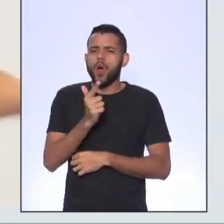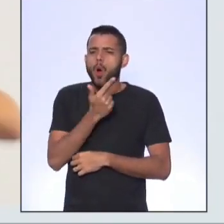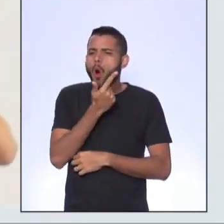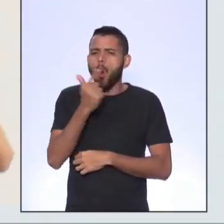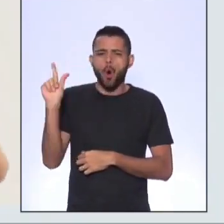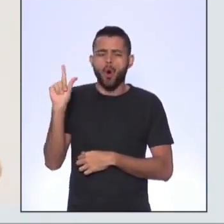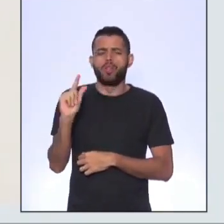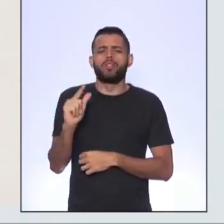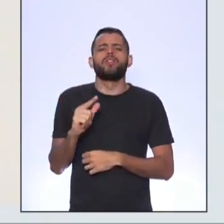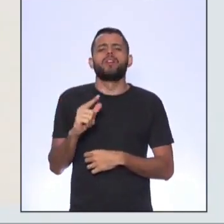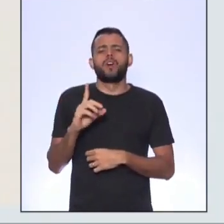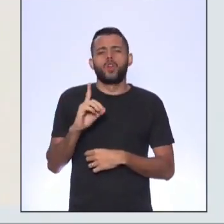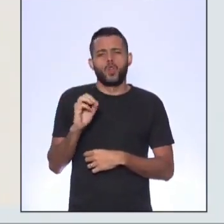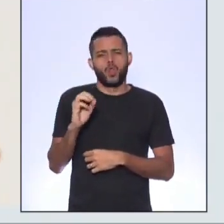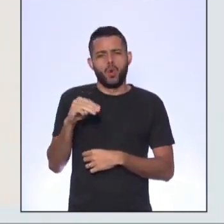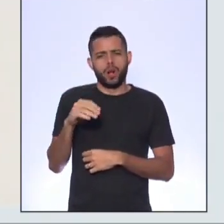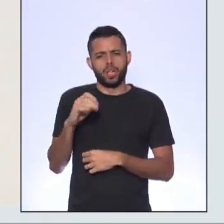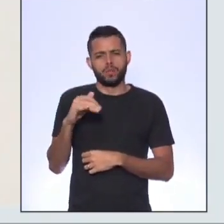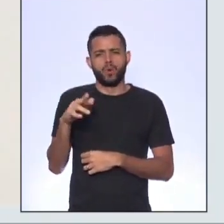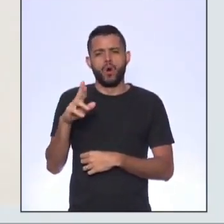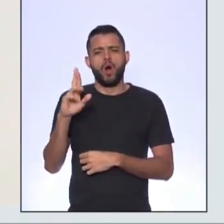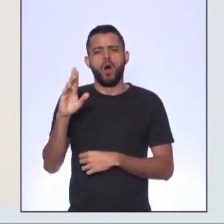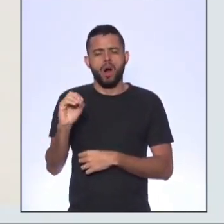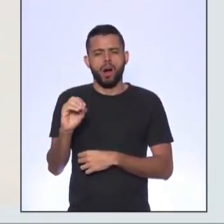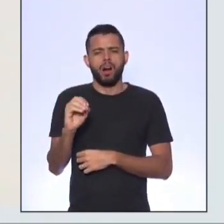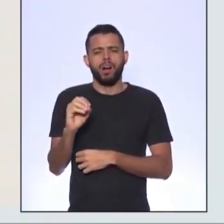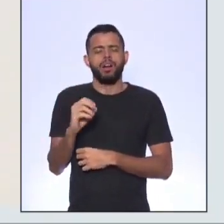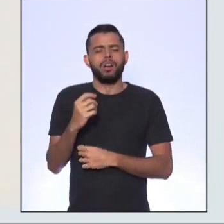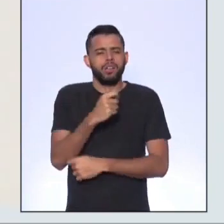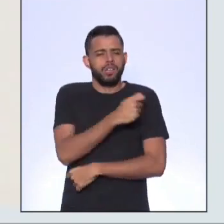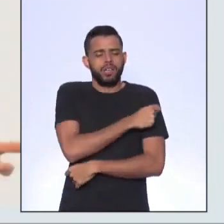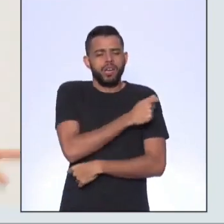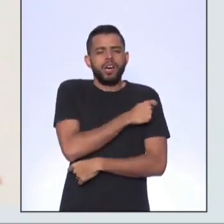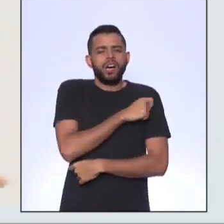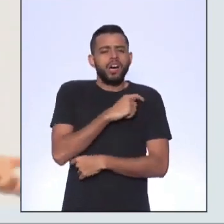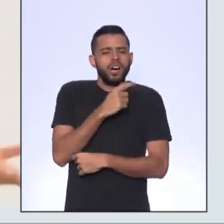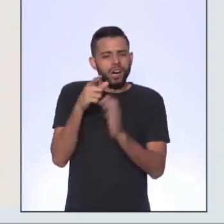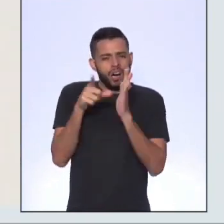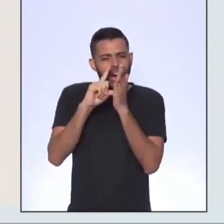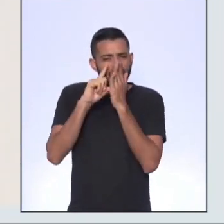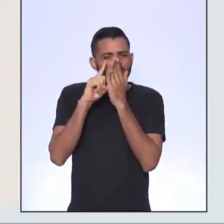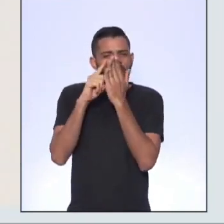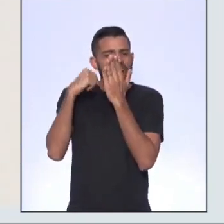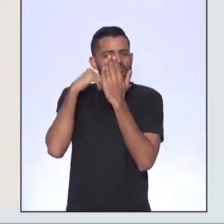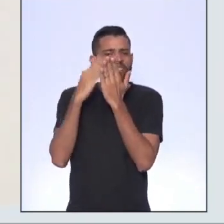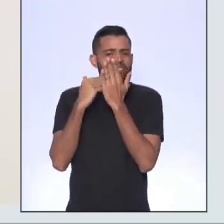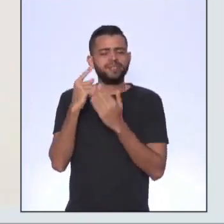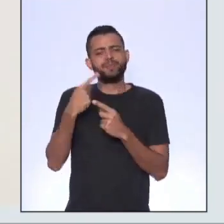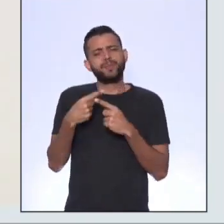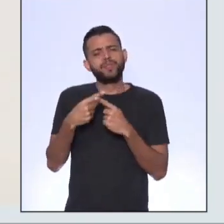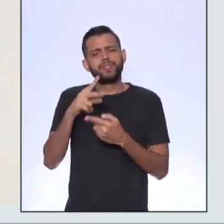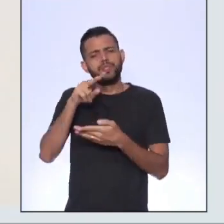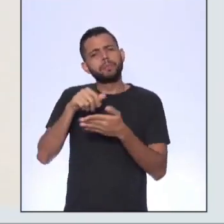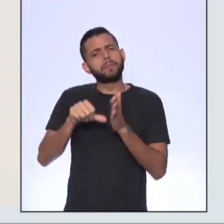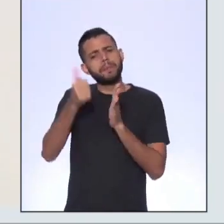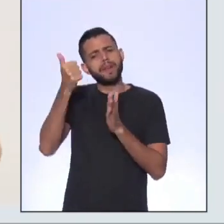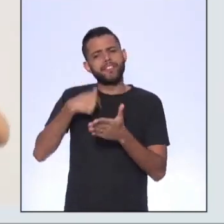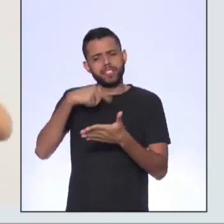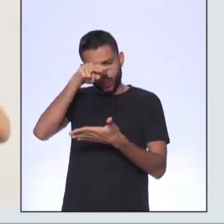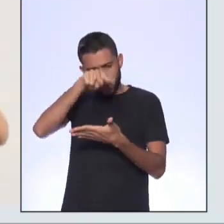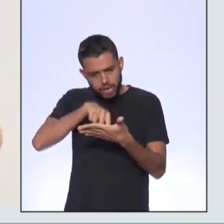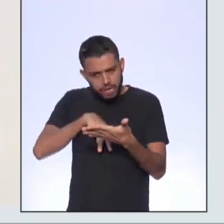Machado escreveu uma outra versão? Eu falei, não, ela era uma aluna de pré-vestibular. Falei, não, só tem isso aí. Por quê? Não, porque quando eu li a primeira